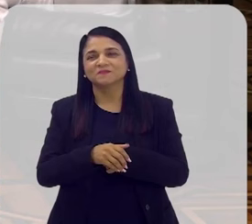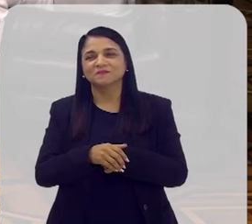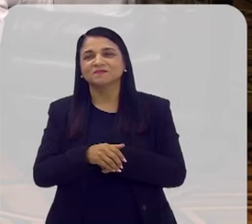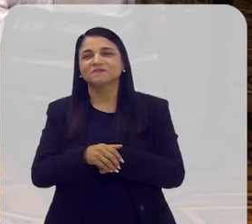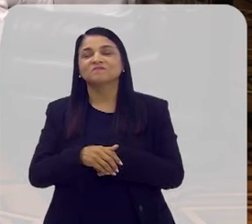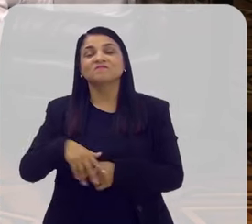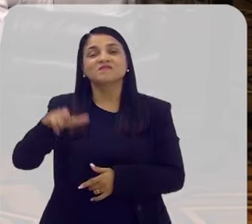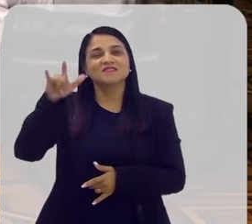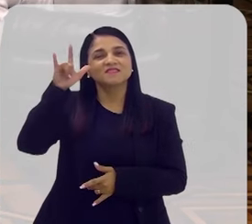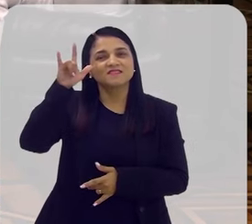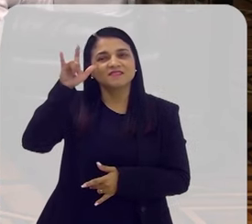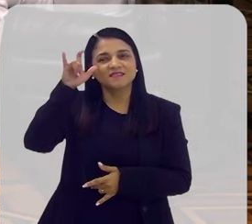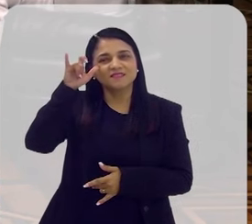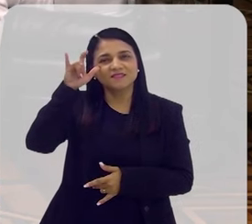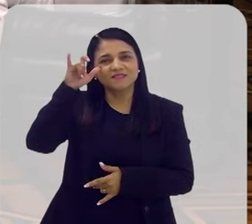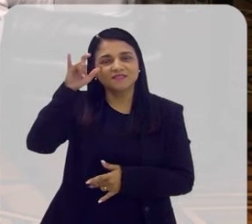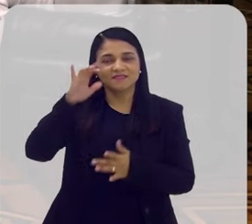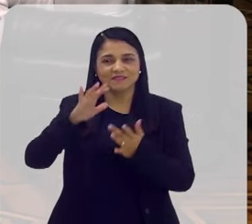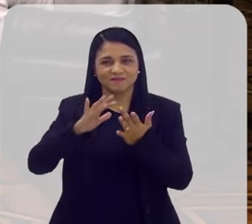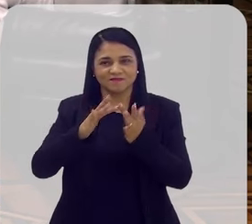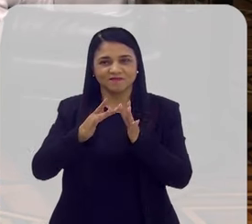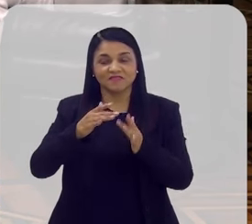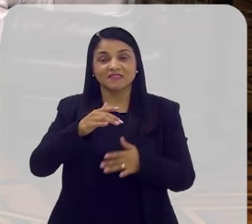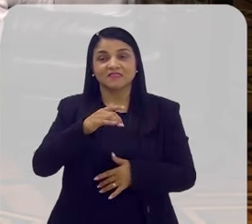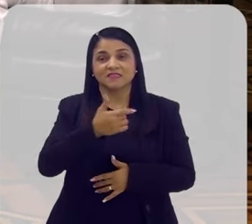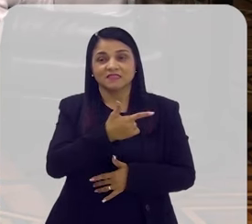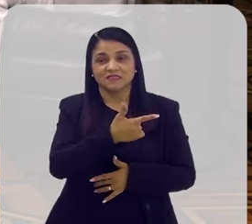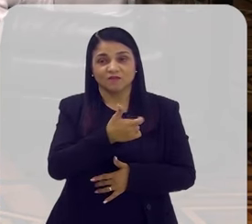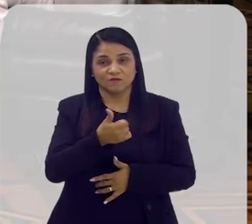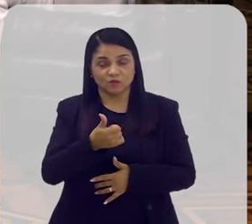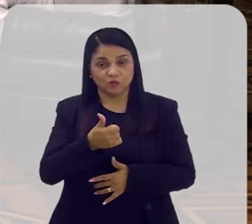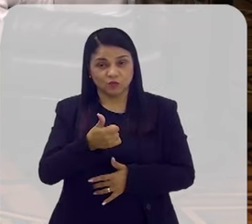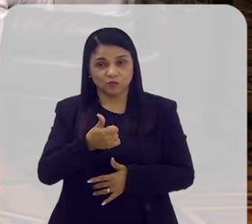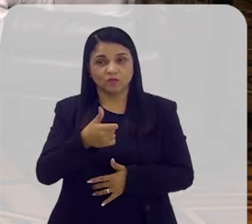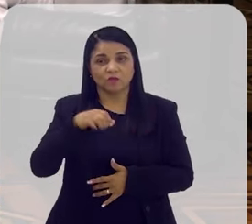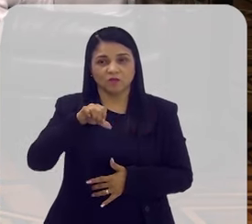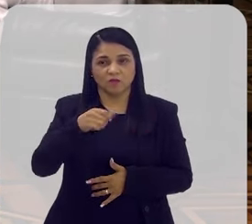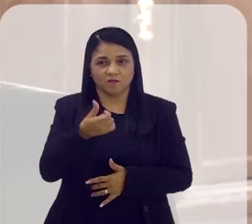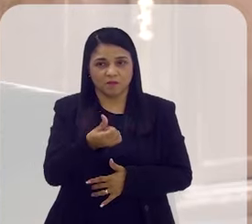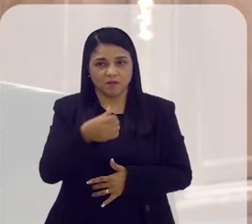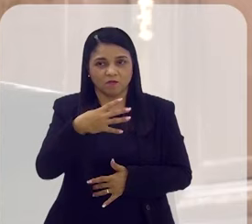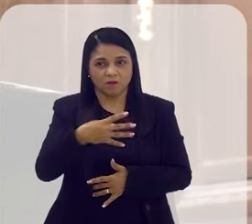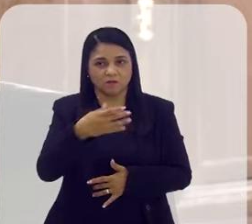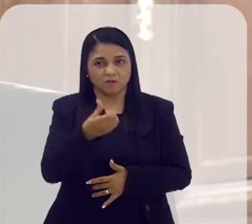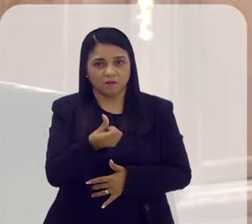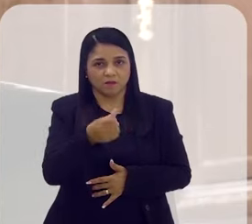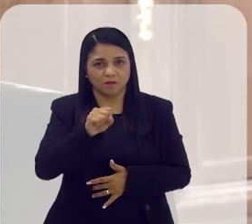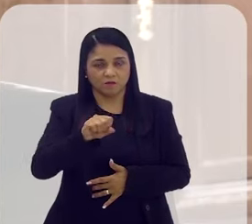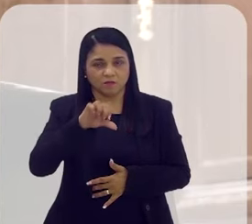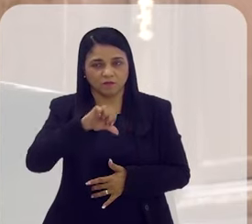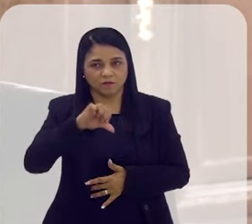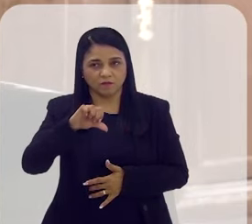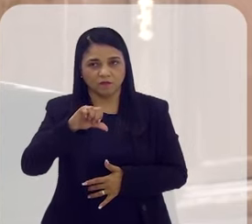favor, com o seu Instagram. Então, meu contato é o